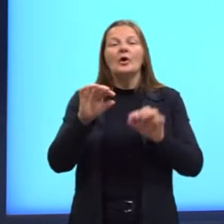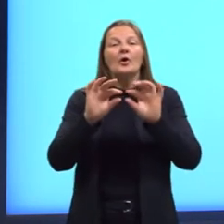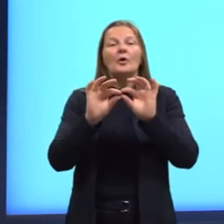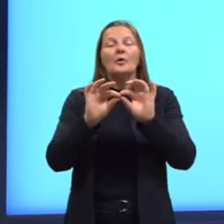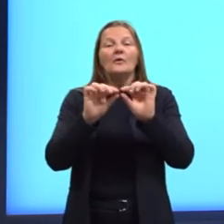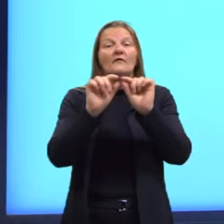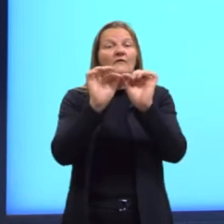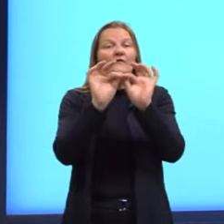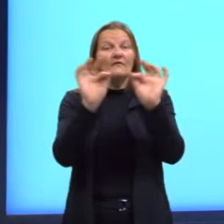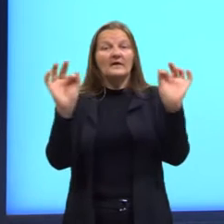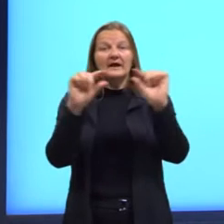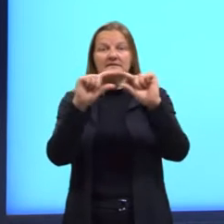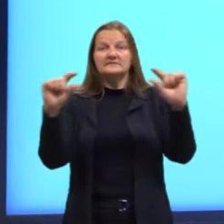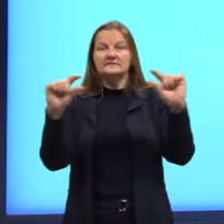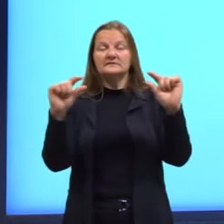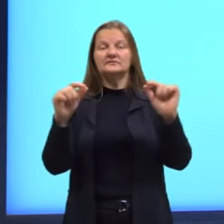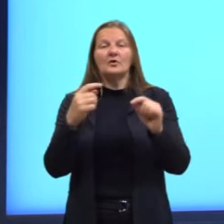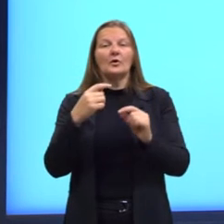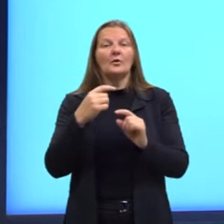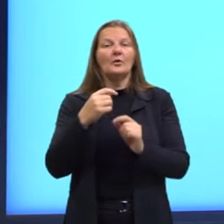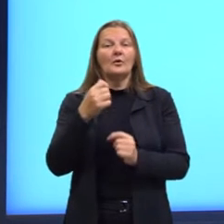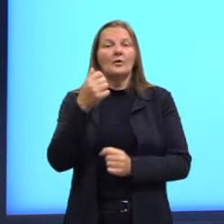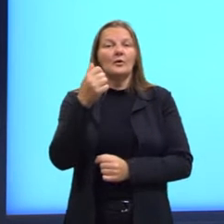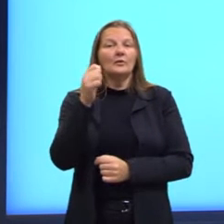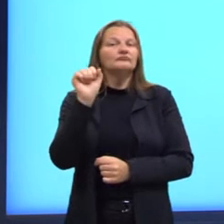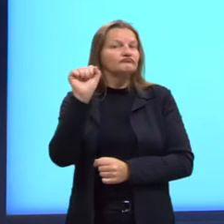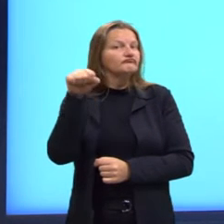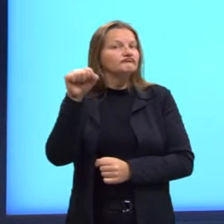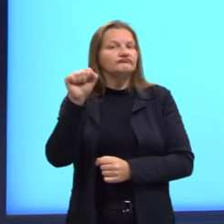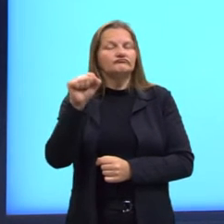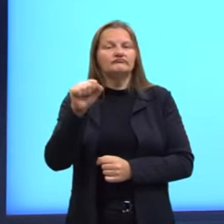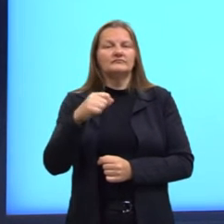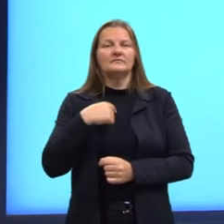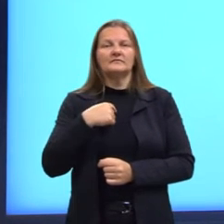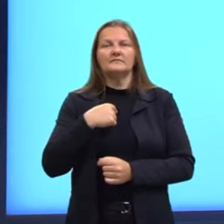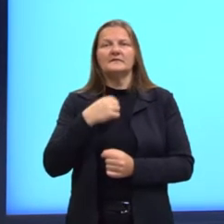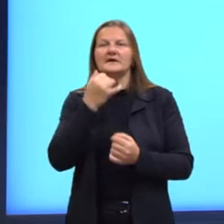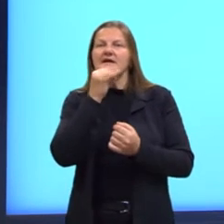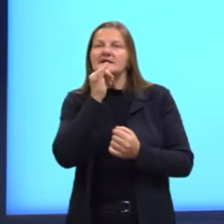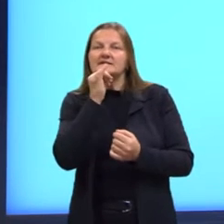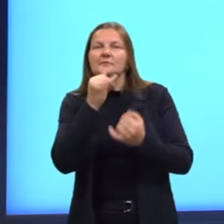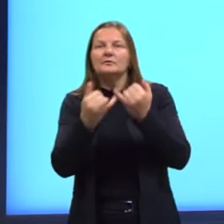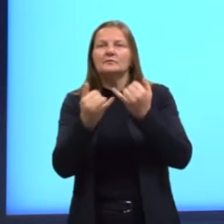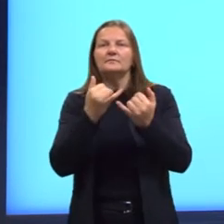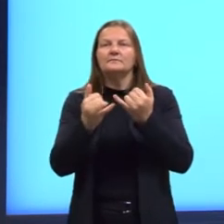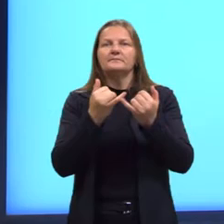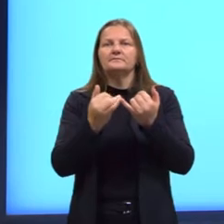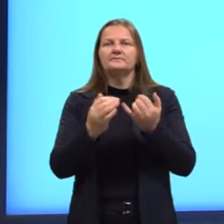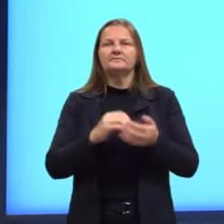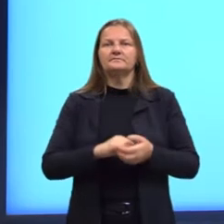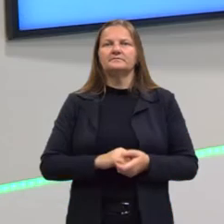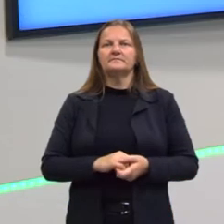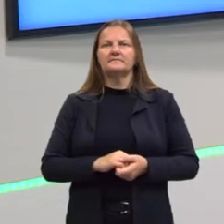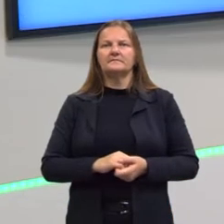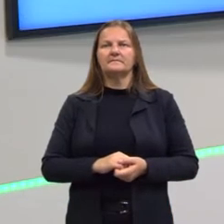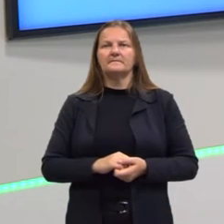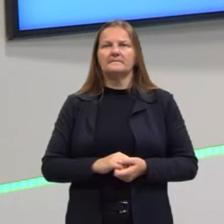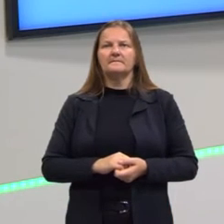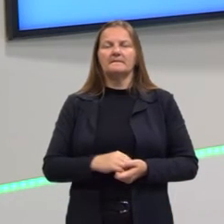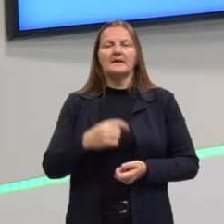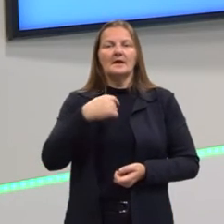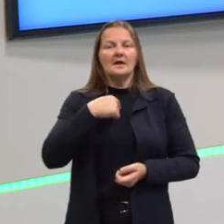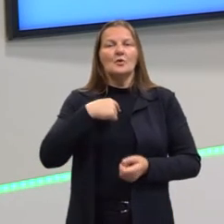afirmativas por e i i i have already died his homework